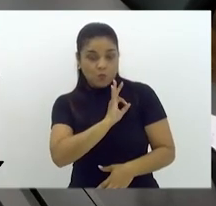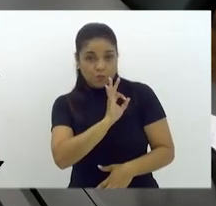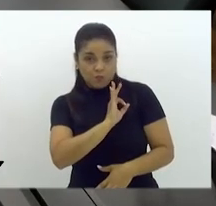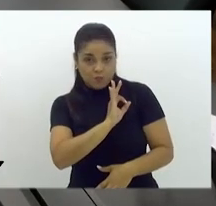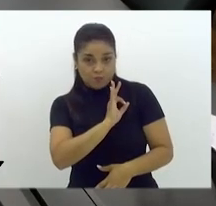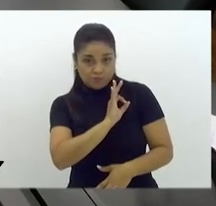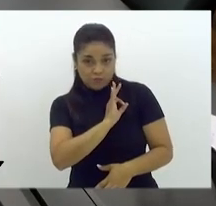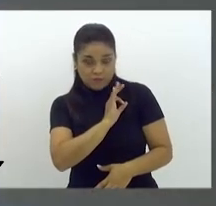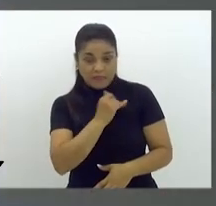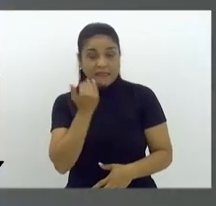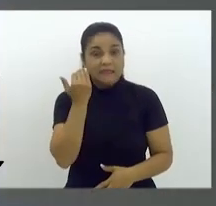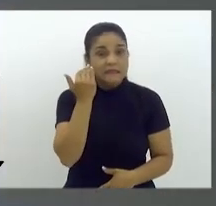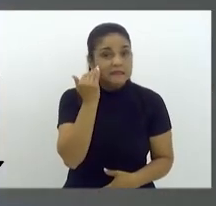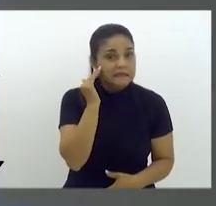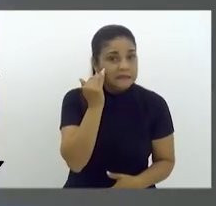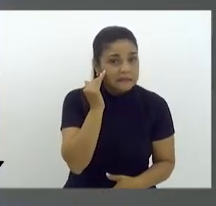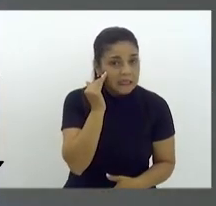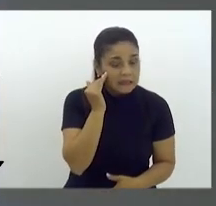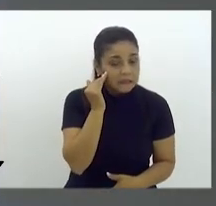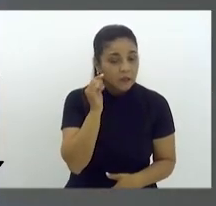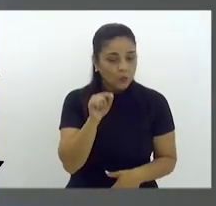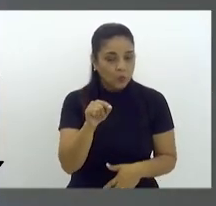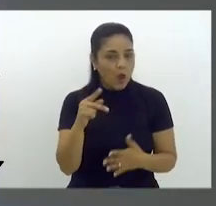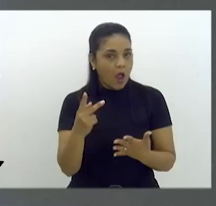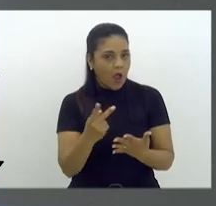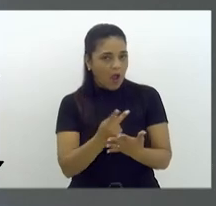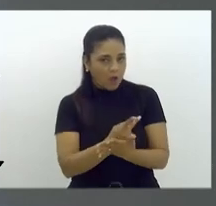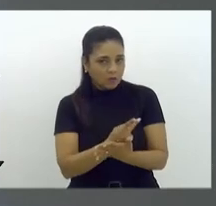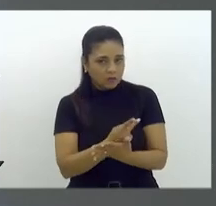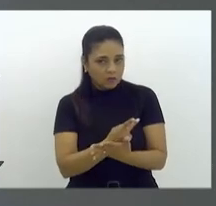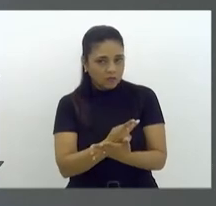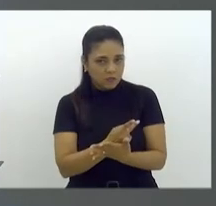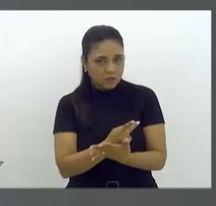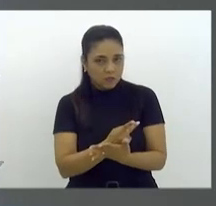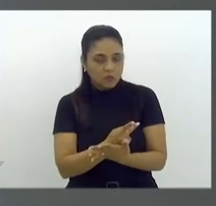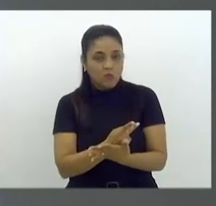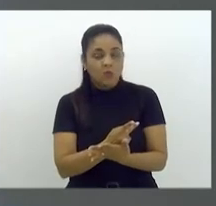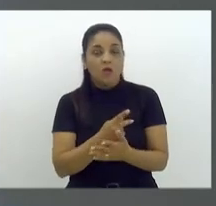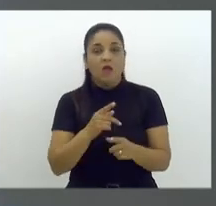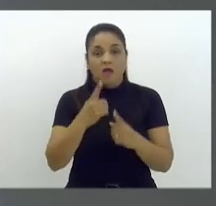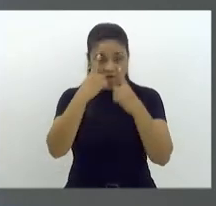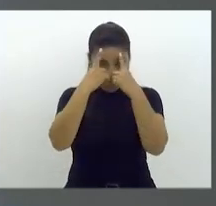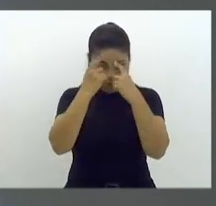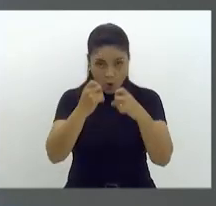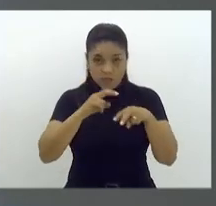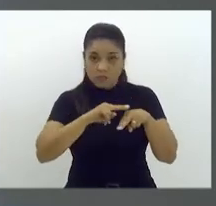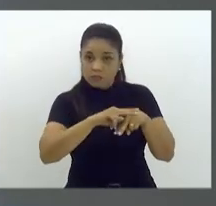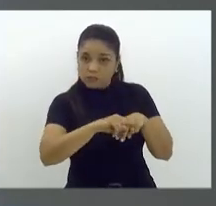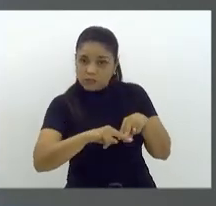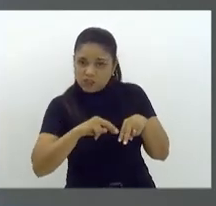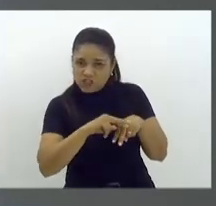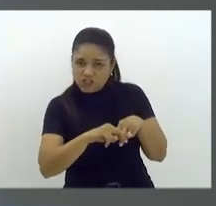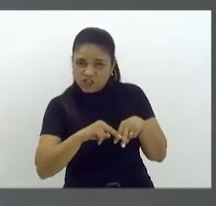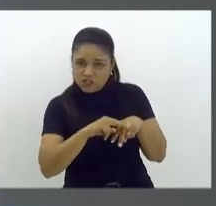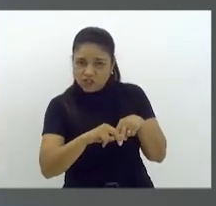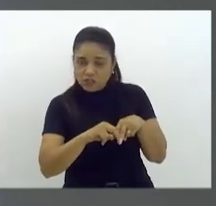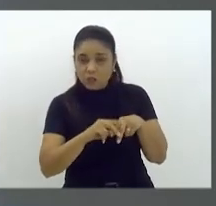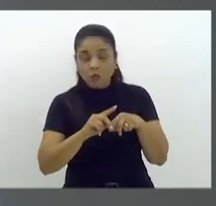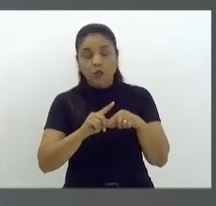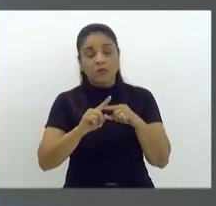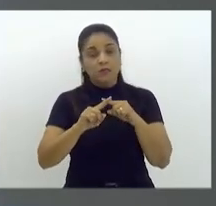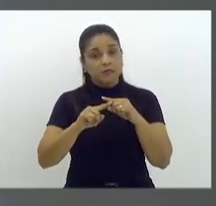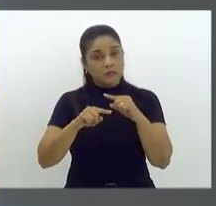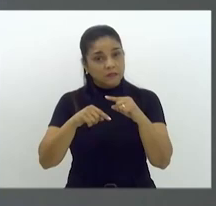entenda o fenômeno entenda do que se trata a ver a primeira violência de gênero depois como ele deve tratar